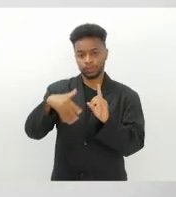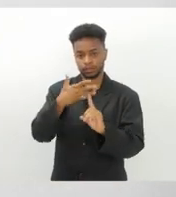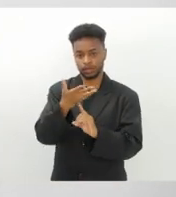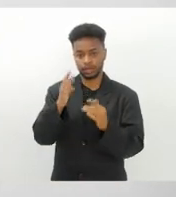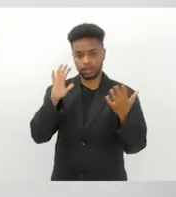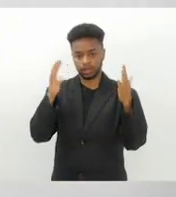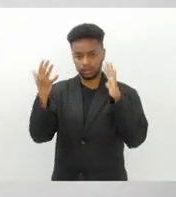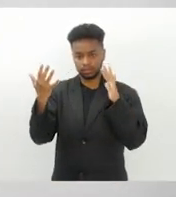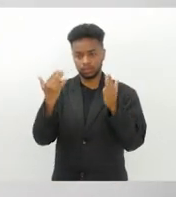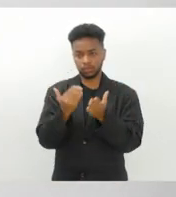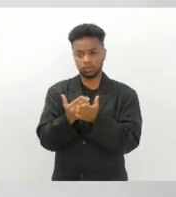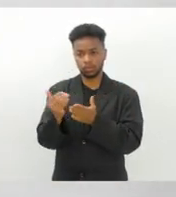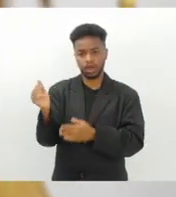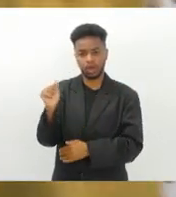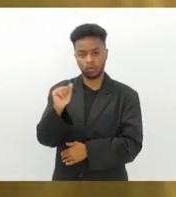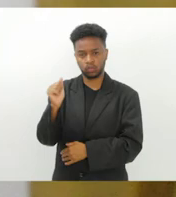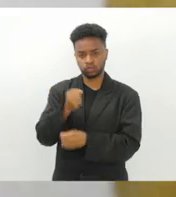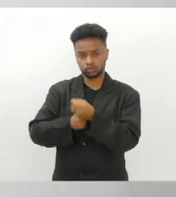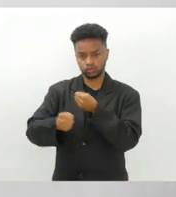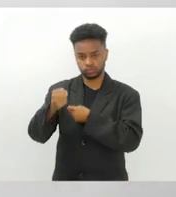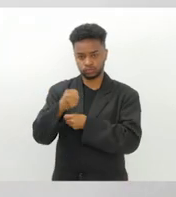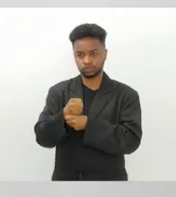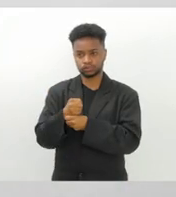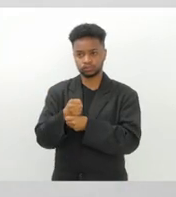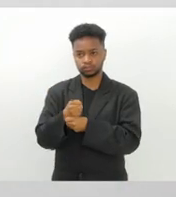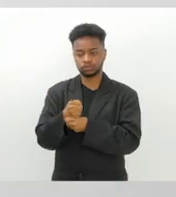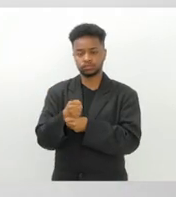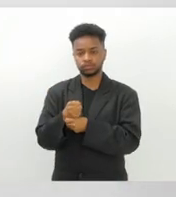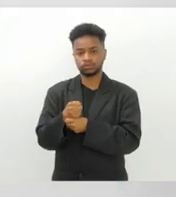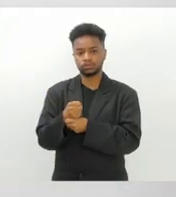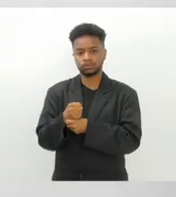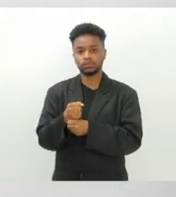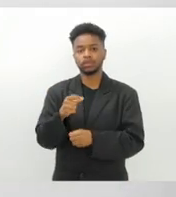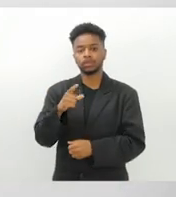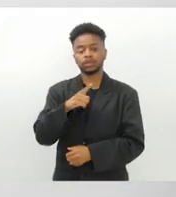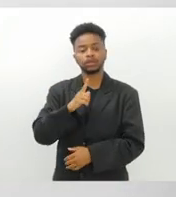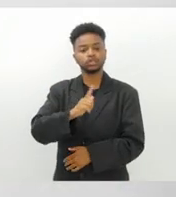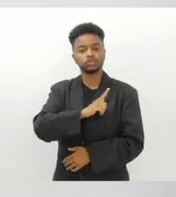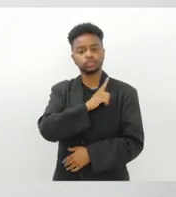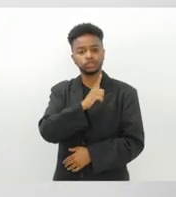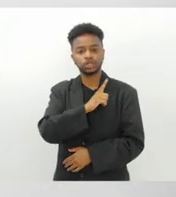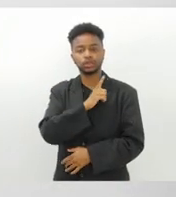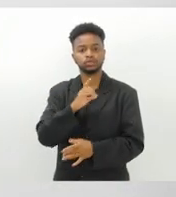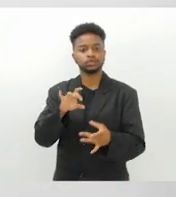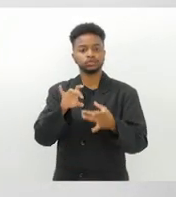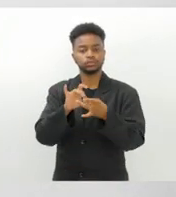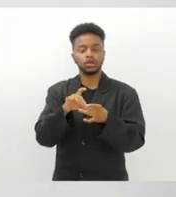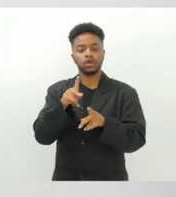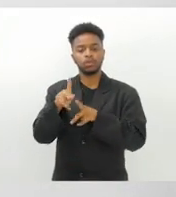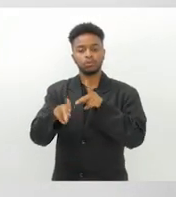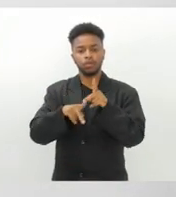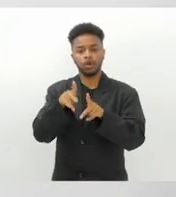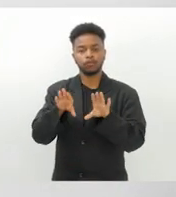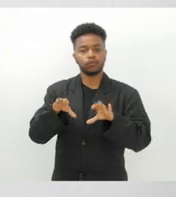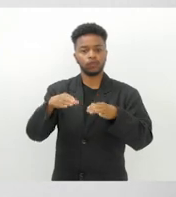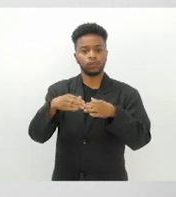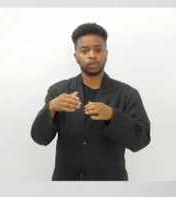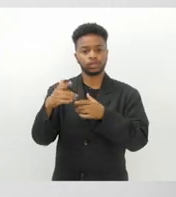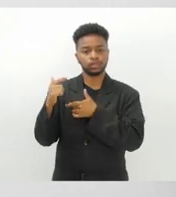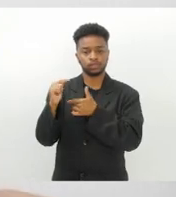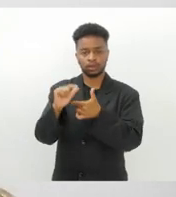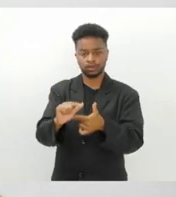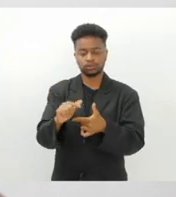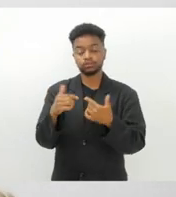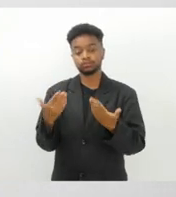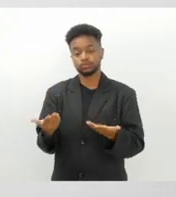de agosto do ano passado, ela conta com a gerência para povos e comunidades tradicionais. A então